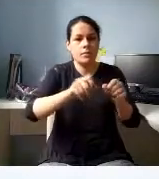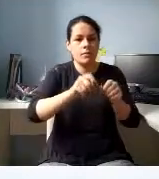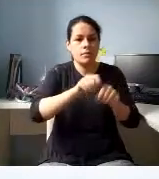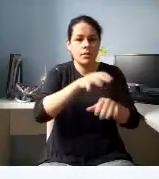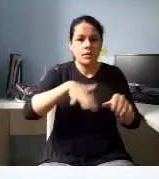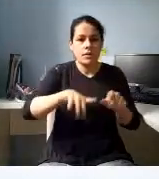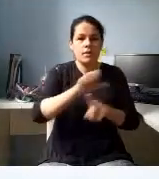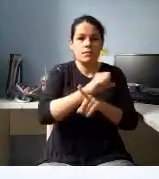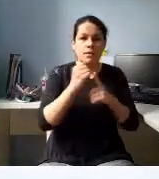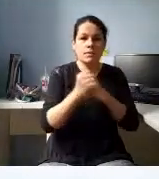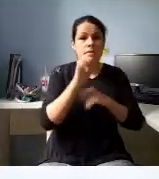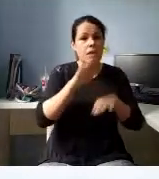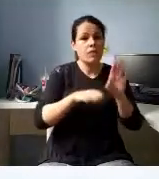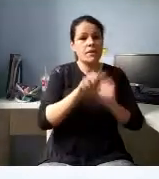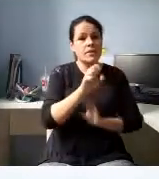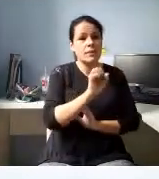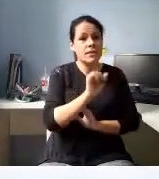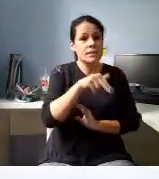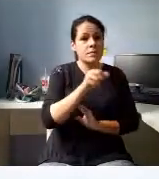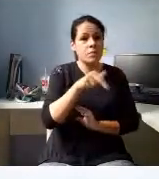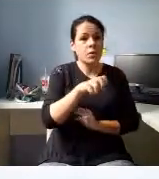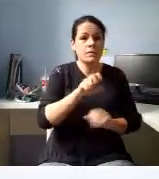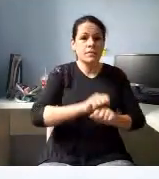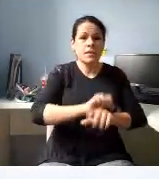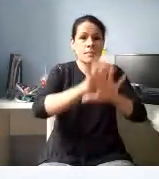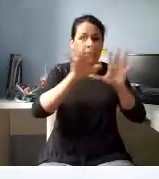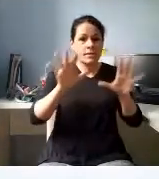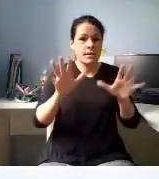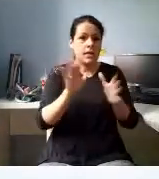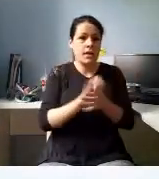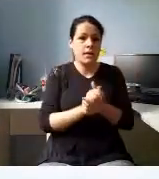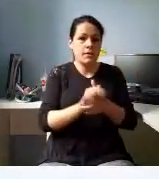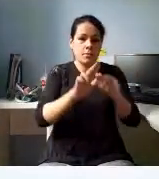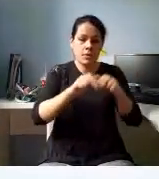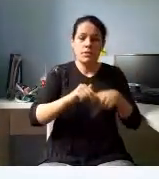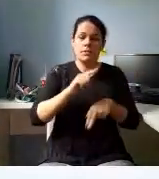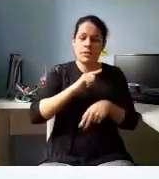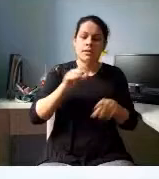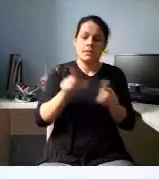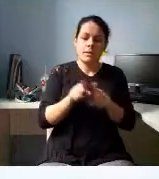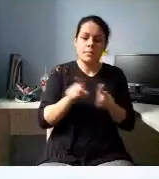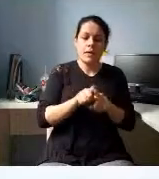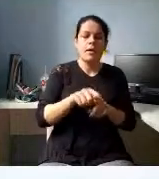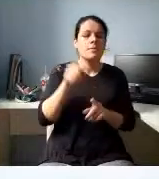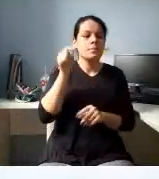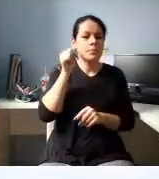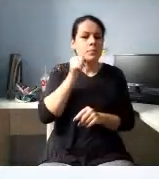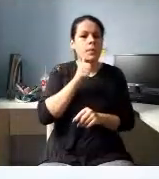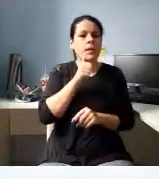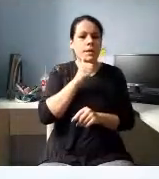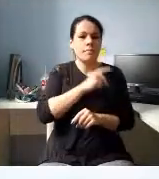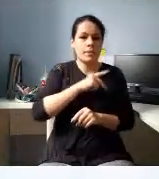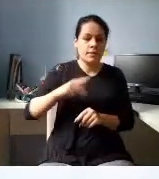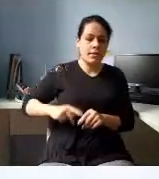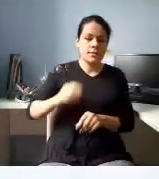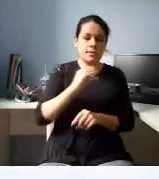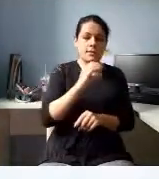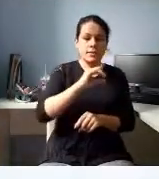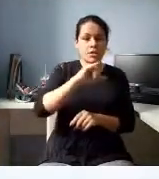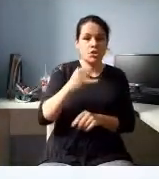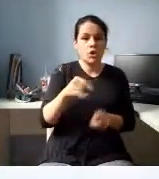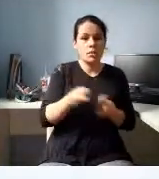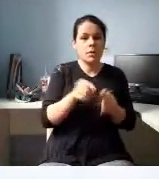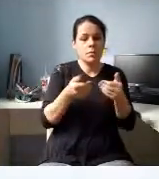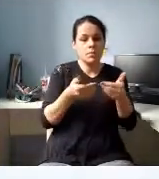Simone Tebet. Tá. Ela foi presidente da CCJ e, durante a presidência da CCJ, abriu espaço para que